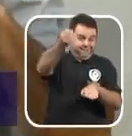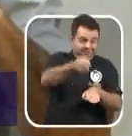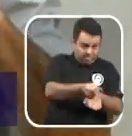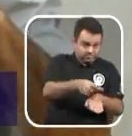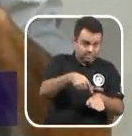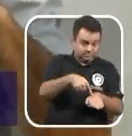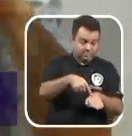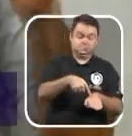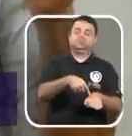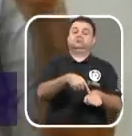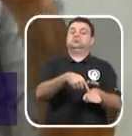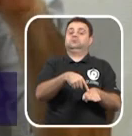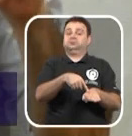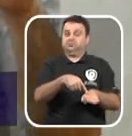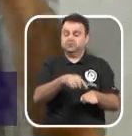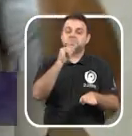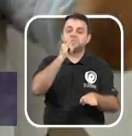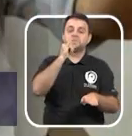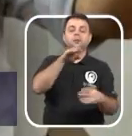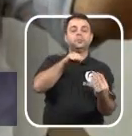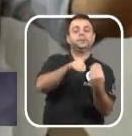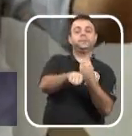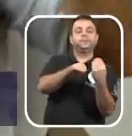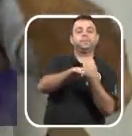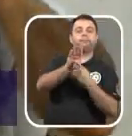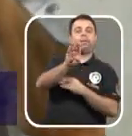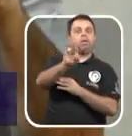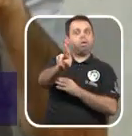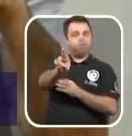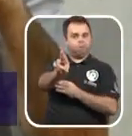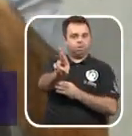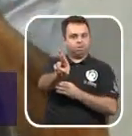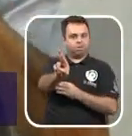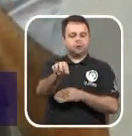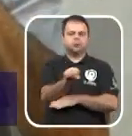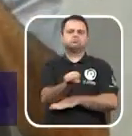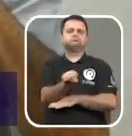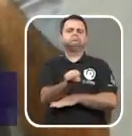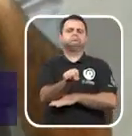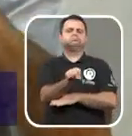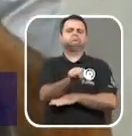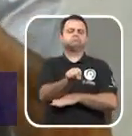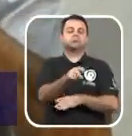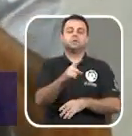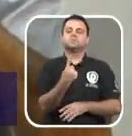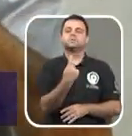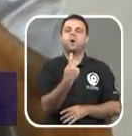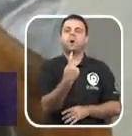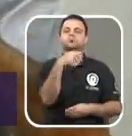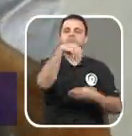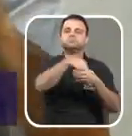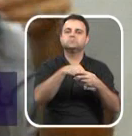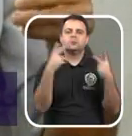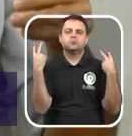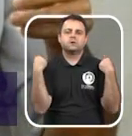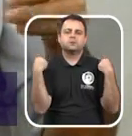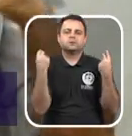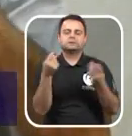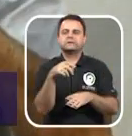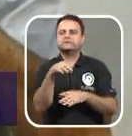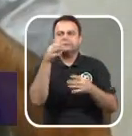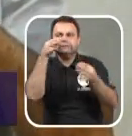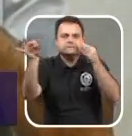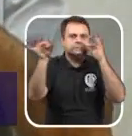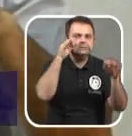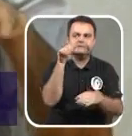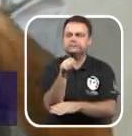pega a rodovia, pega a BR, a escola ali onde a gente foi, pega a BR, sozinhos. Muitos deles já